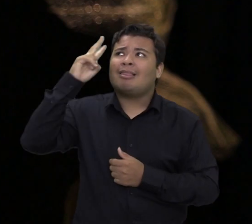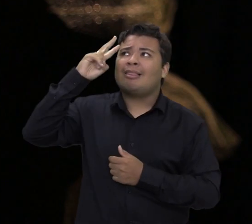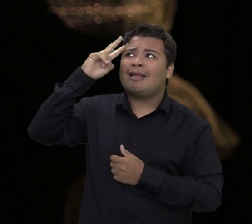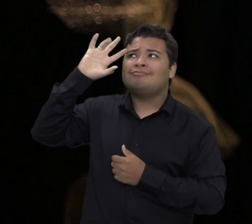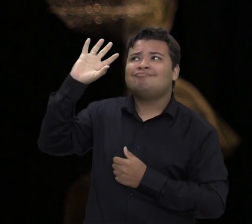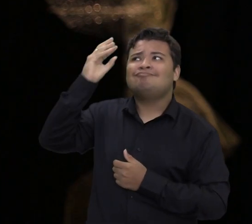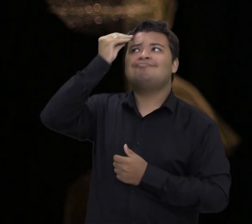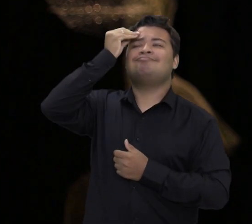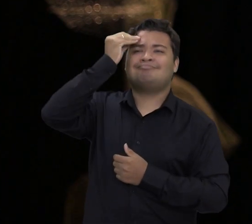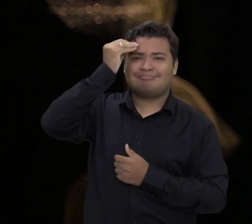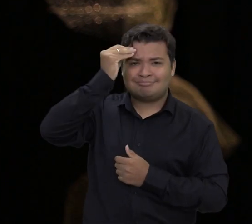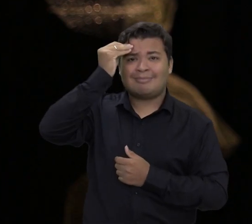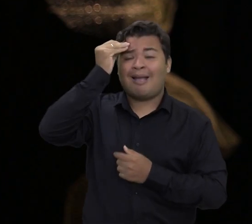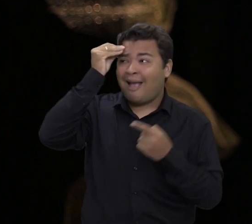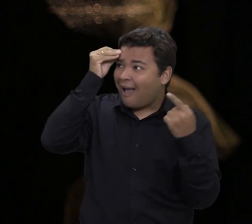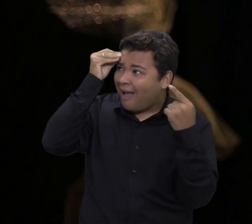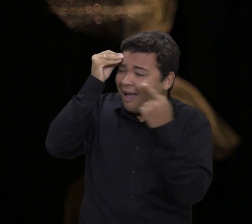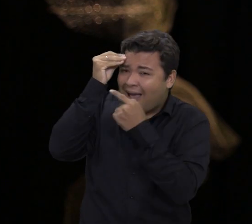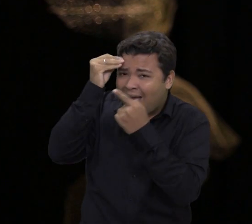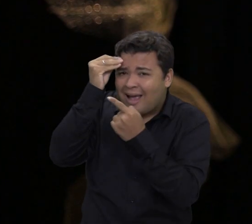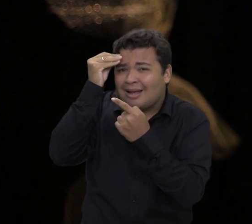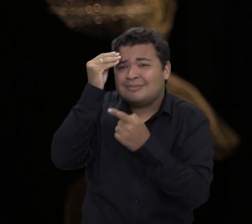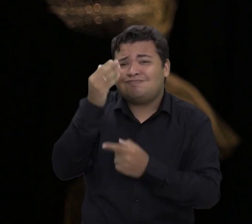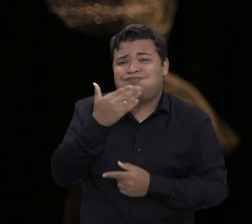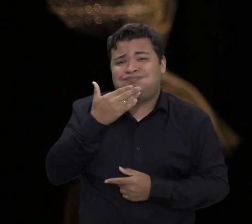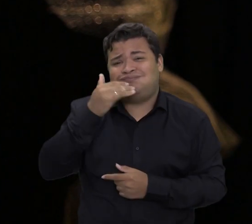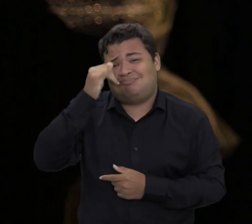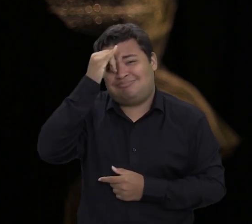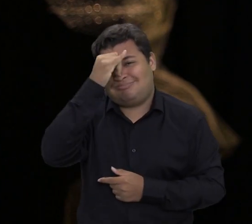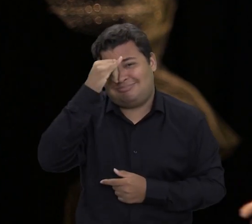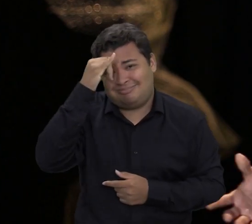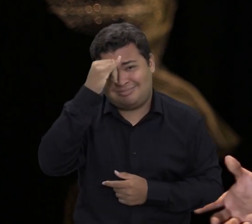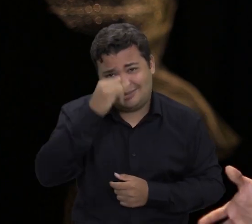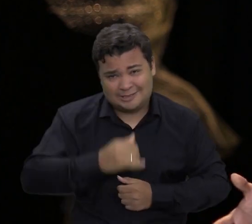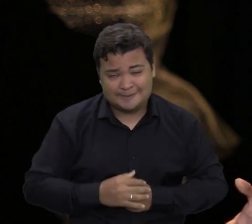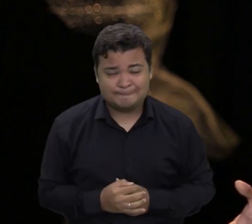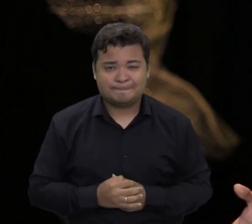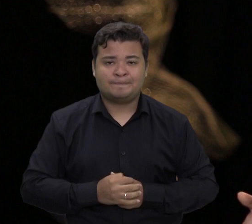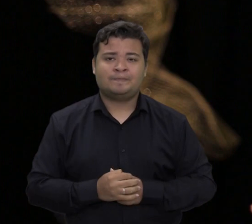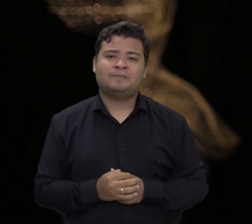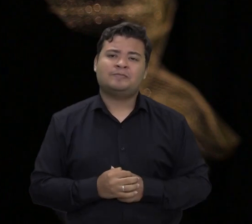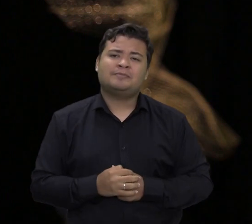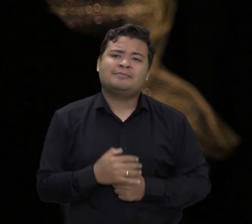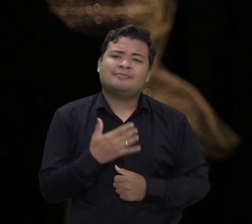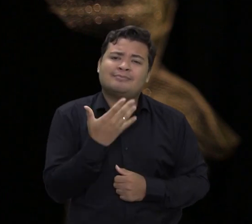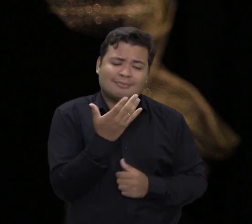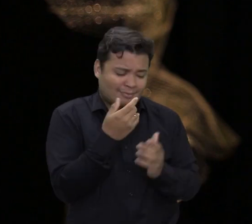minhas memórias dessas cartas de amor é que são ridículas.